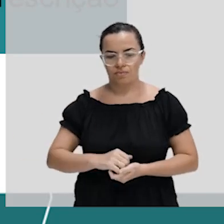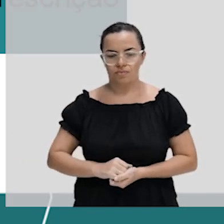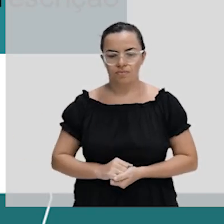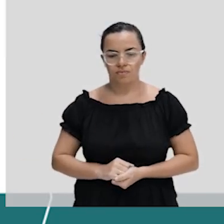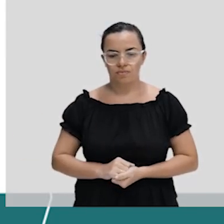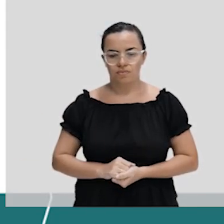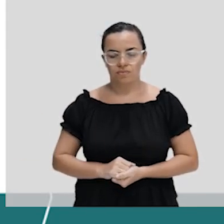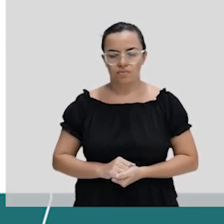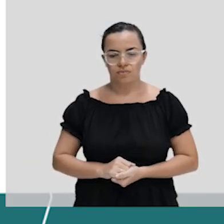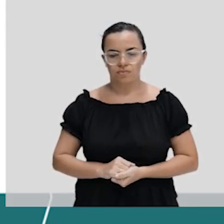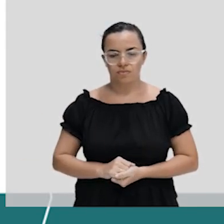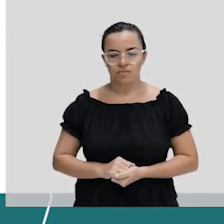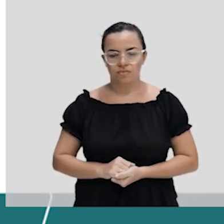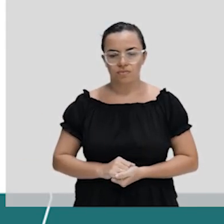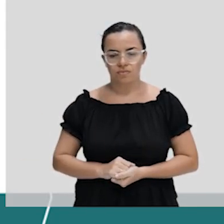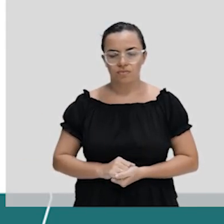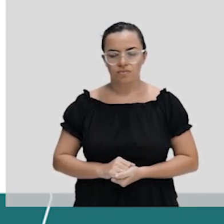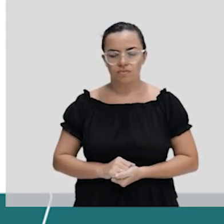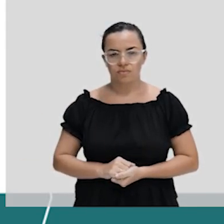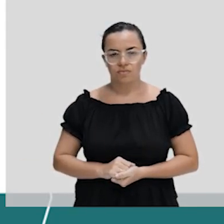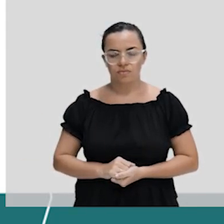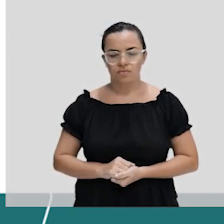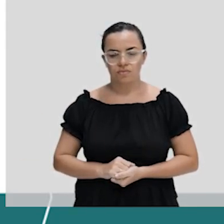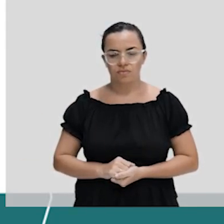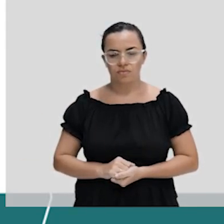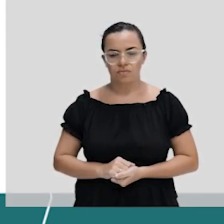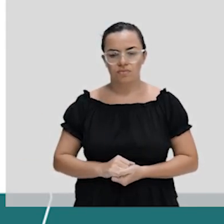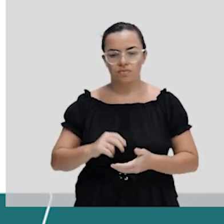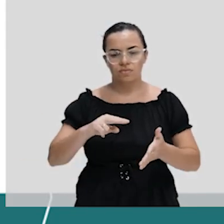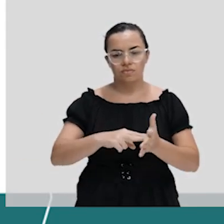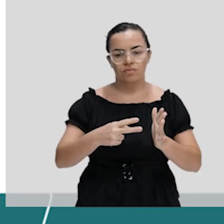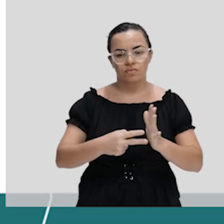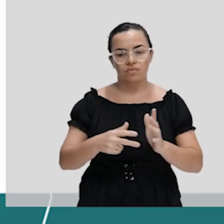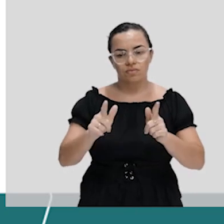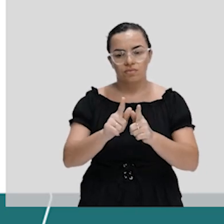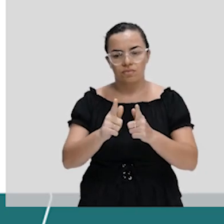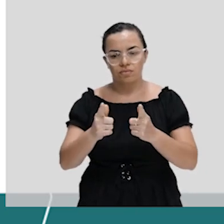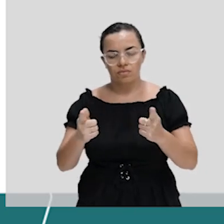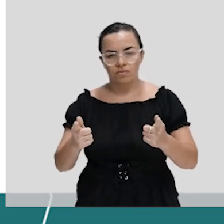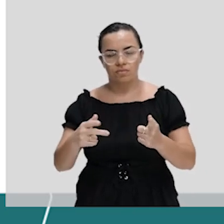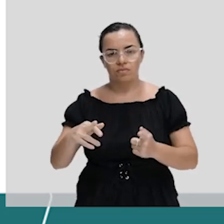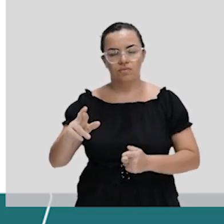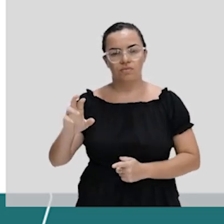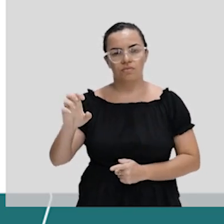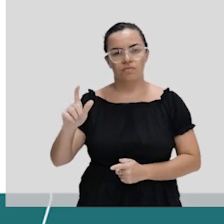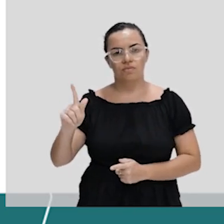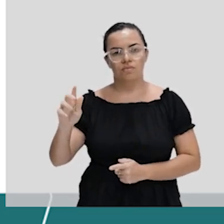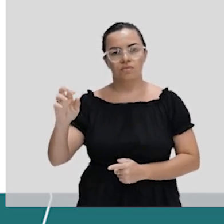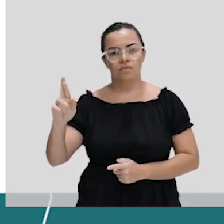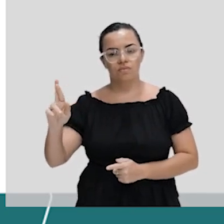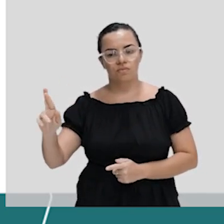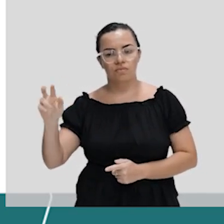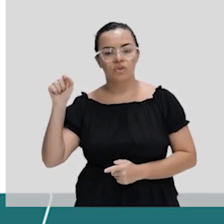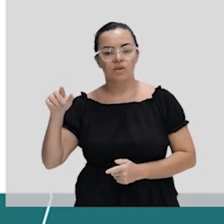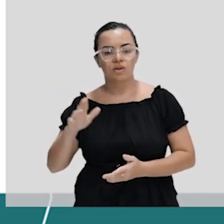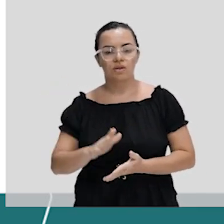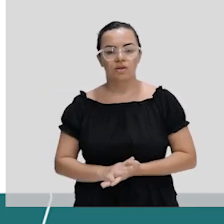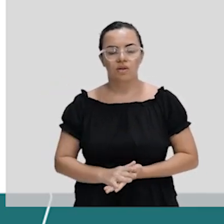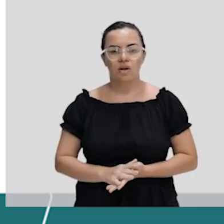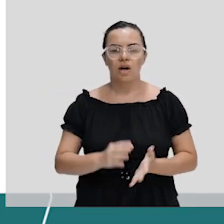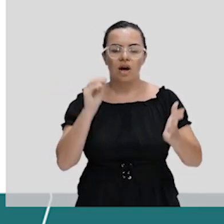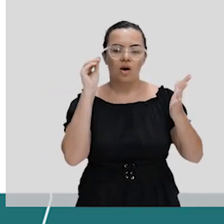das gramáticas normativas, tá bom? Então, de acordo com o significado, regência é reger, ou seja, o que é reger?